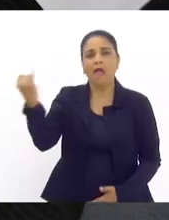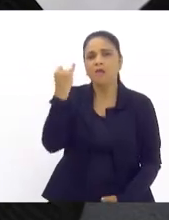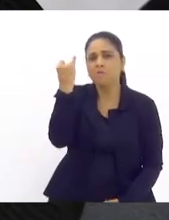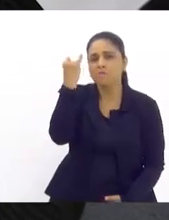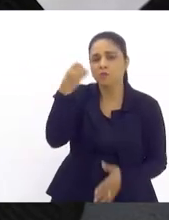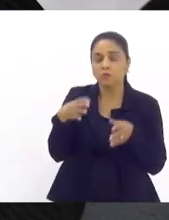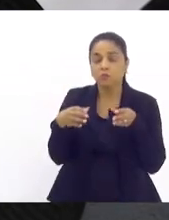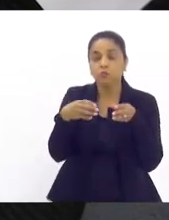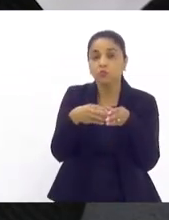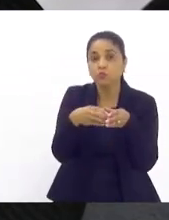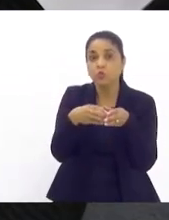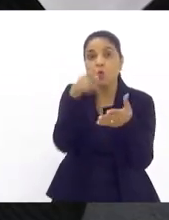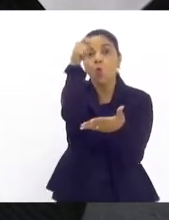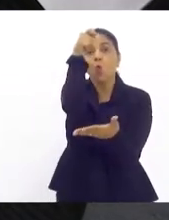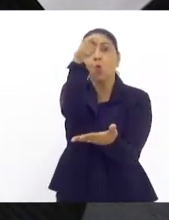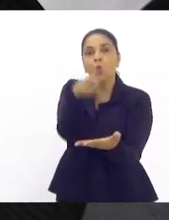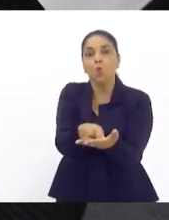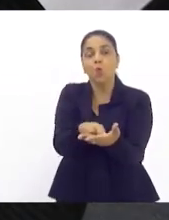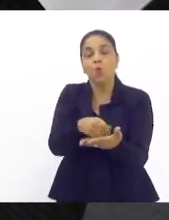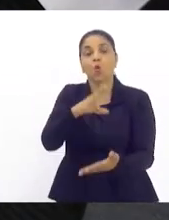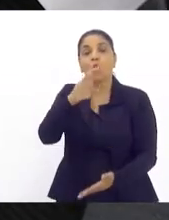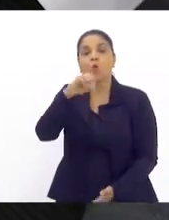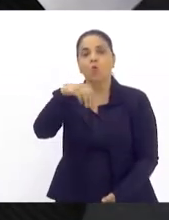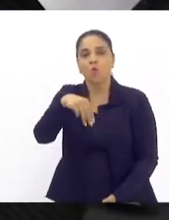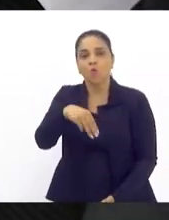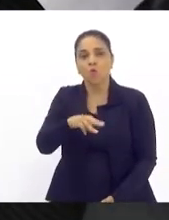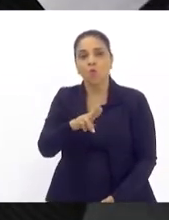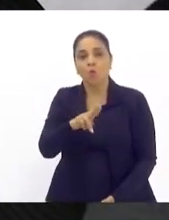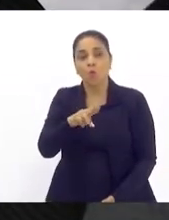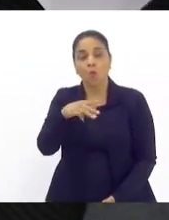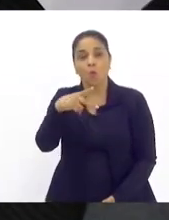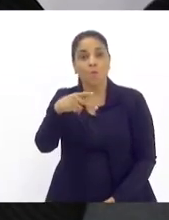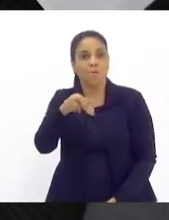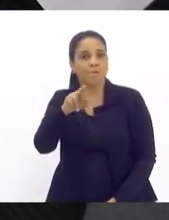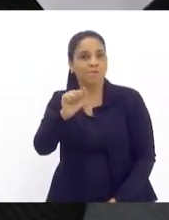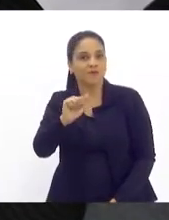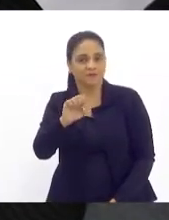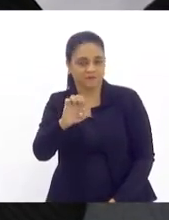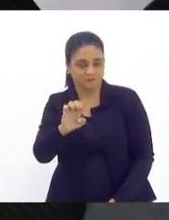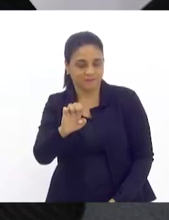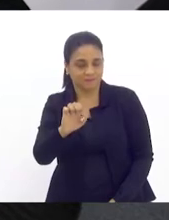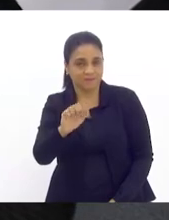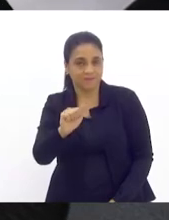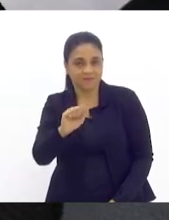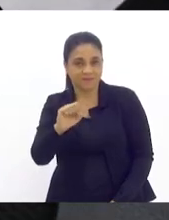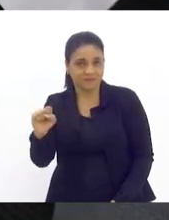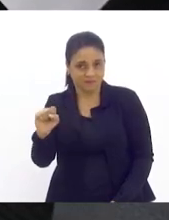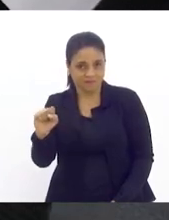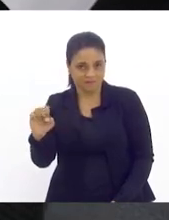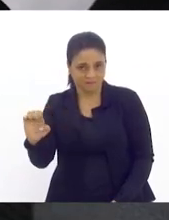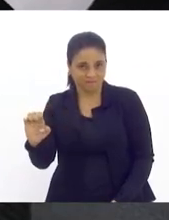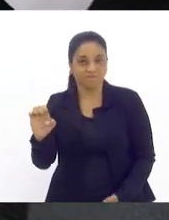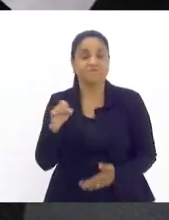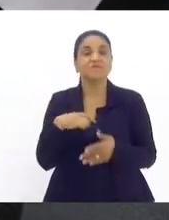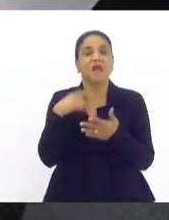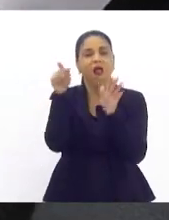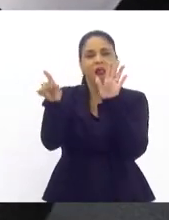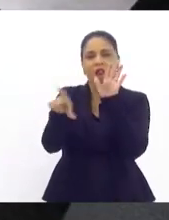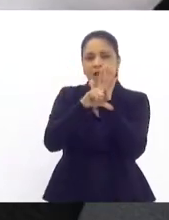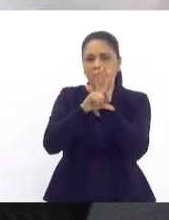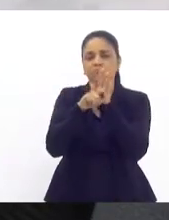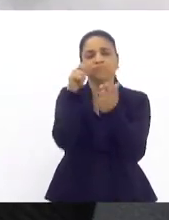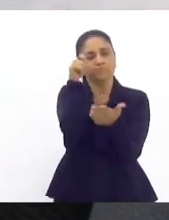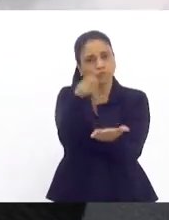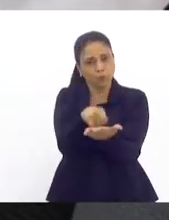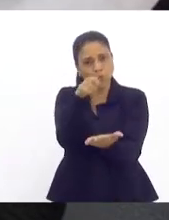do Cumpra-se. E eu me somo a essa importante fiscalização pela aplicação dessa lei. É isso, presidenta. Muito